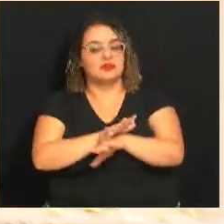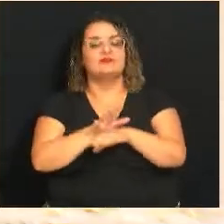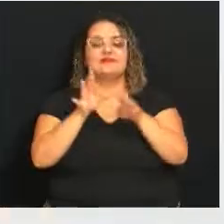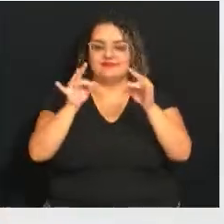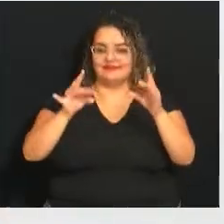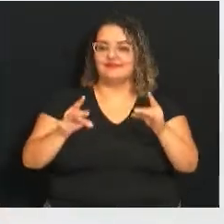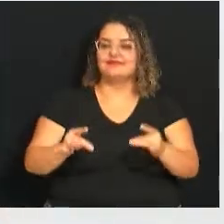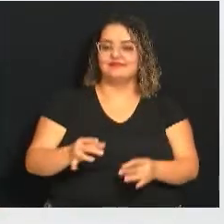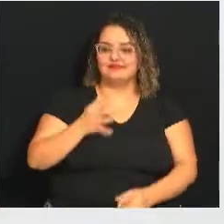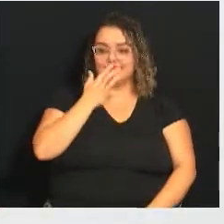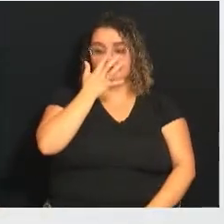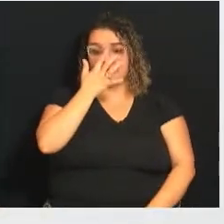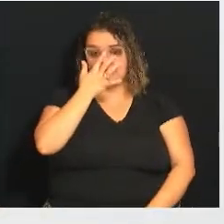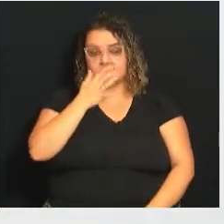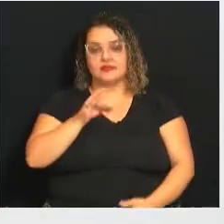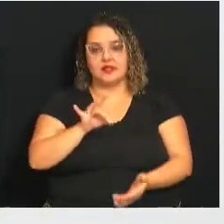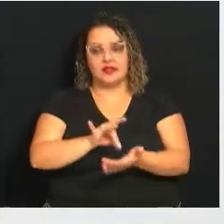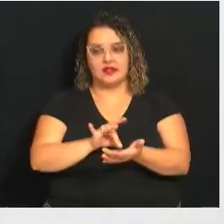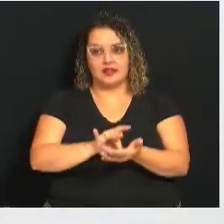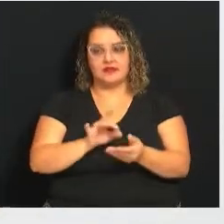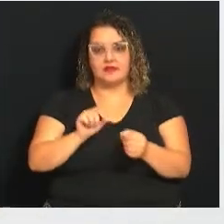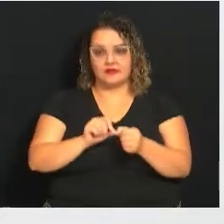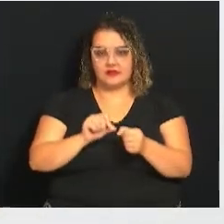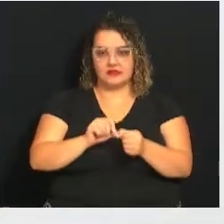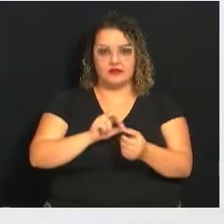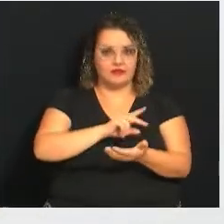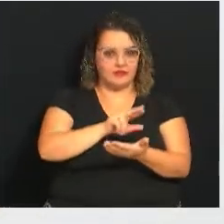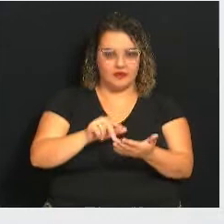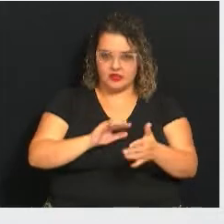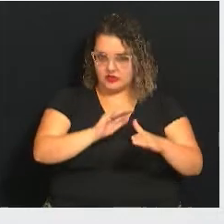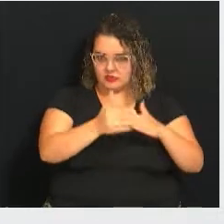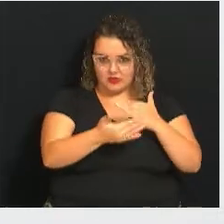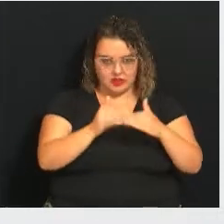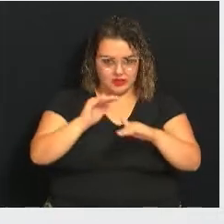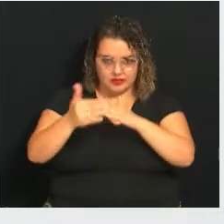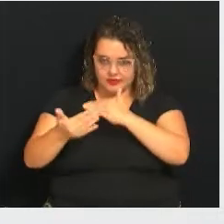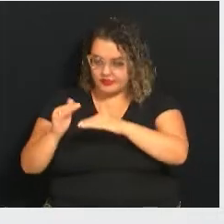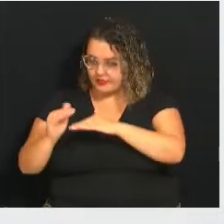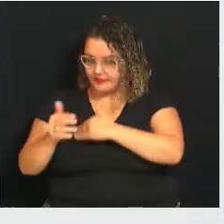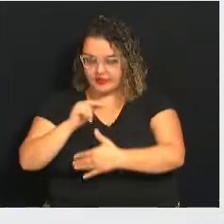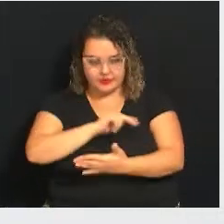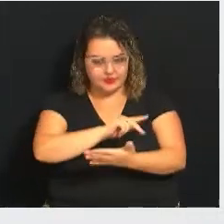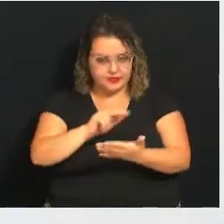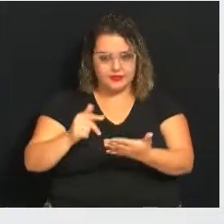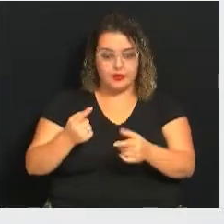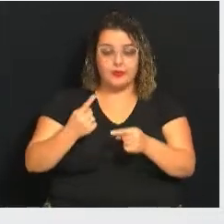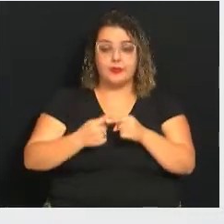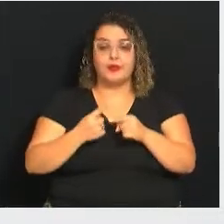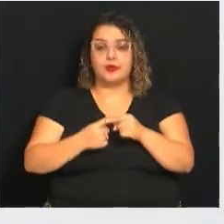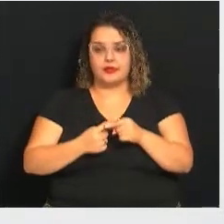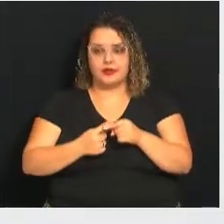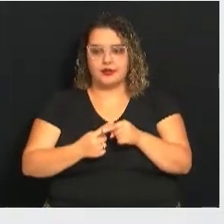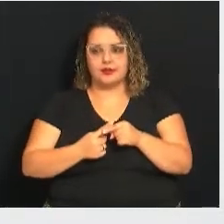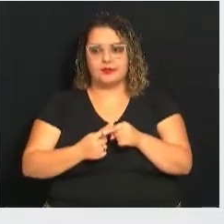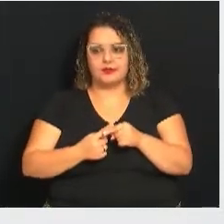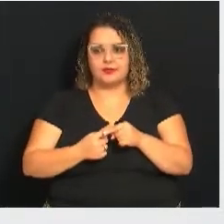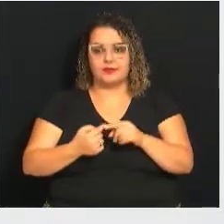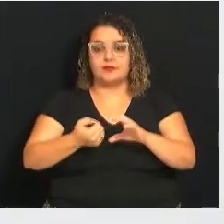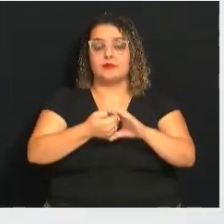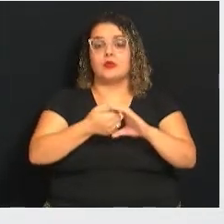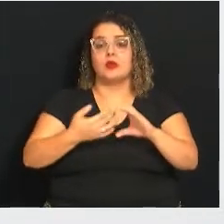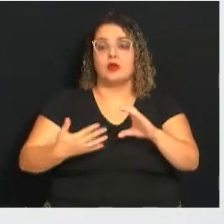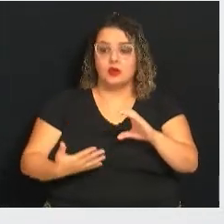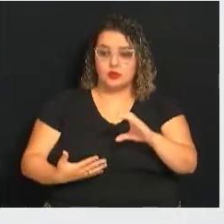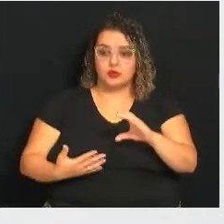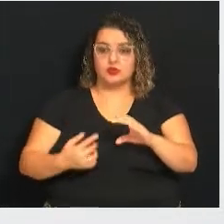definições na realidade ele vai funcionar em vários bairros até porque ele tira aquela característica